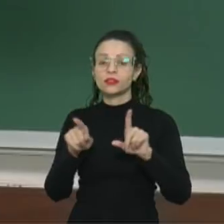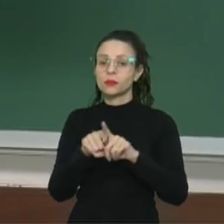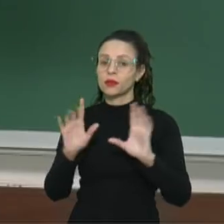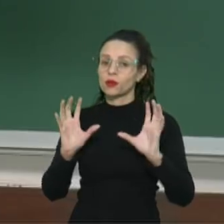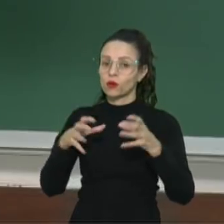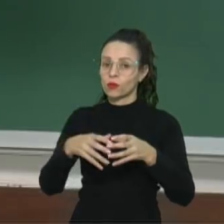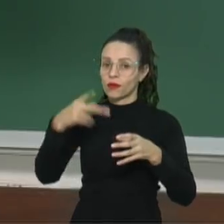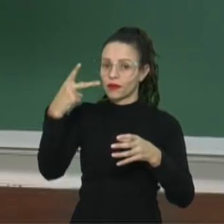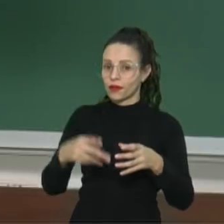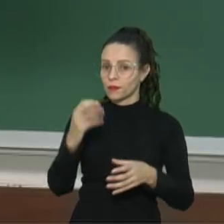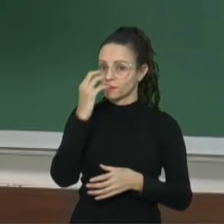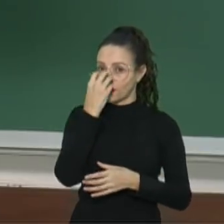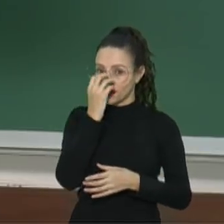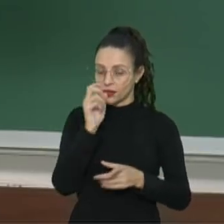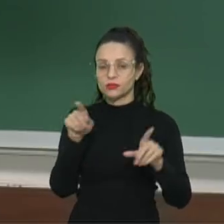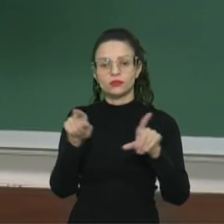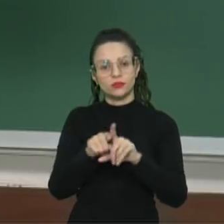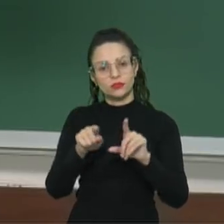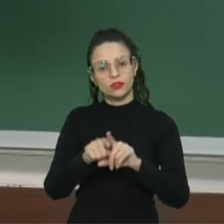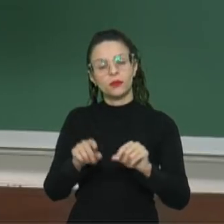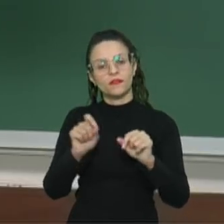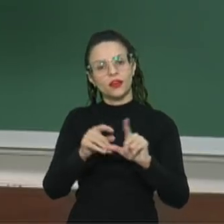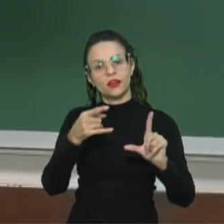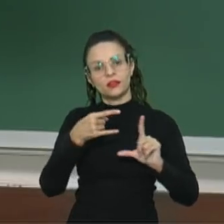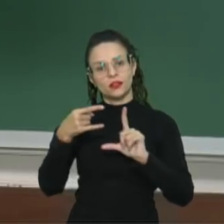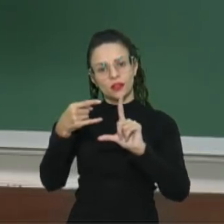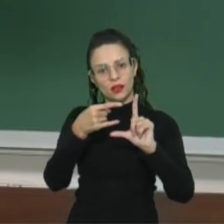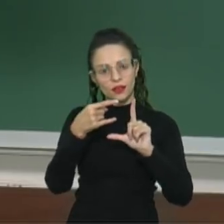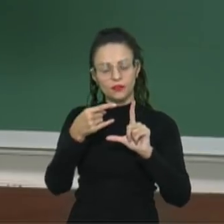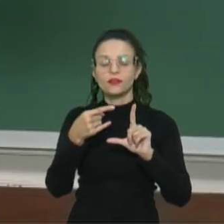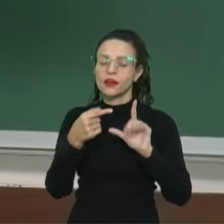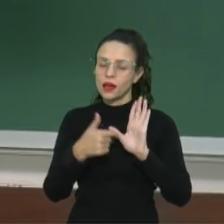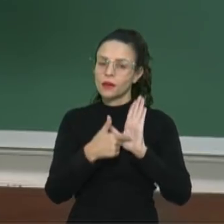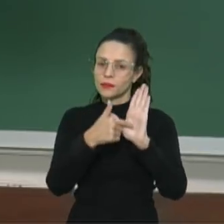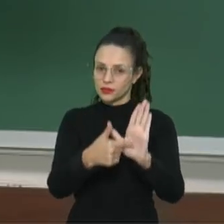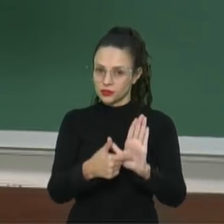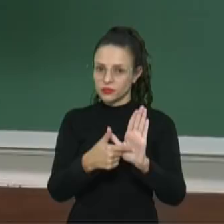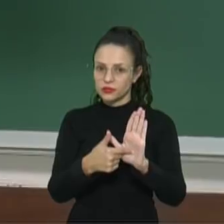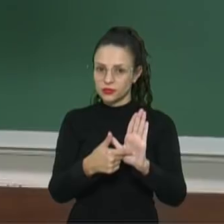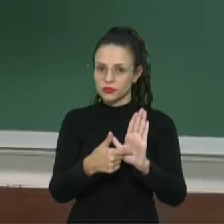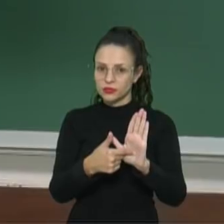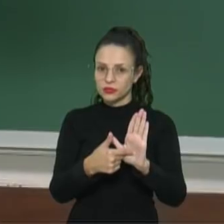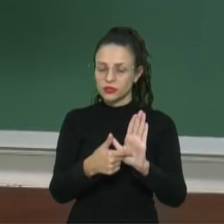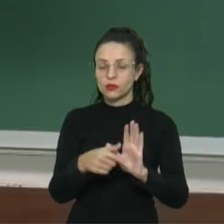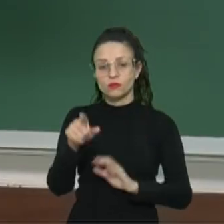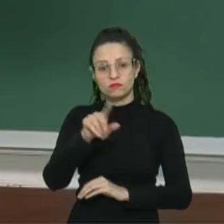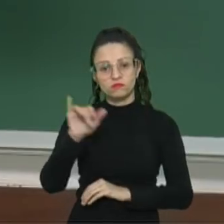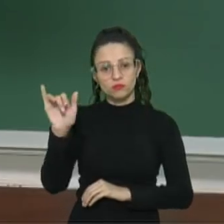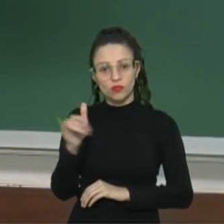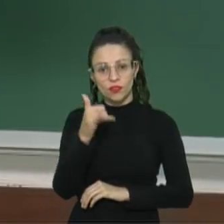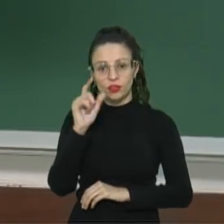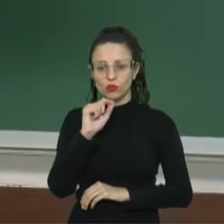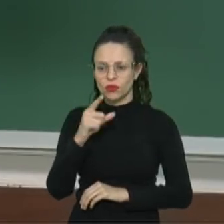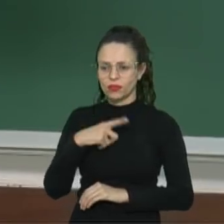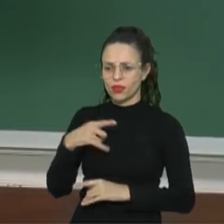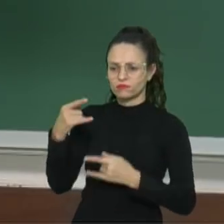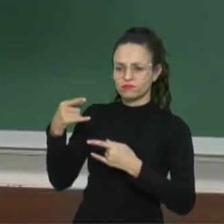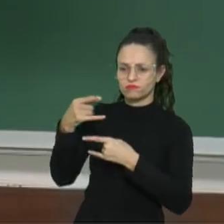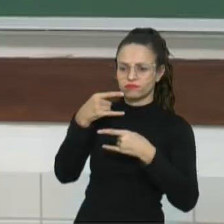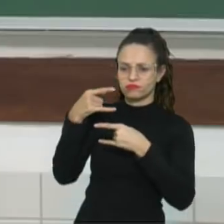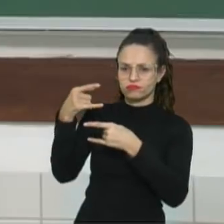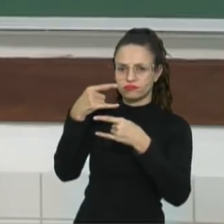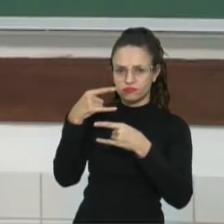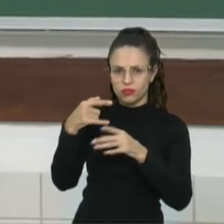de Curitiba, também está promovendo lives e apresentações, né? Então, nesse período de pandemia, então tem muita arte aí para a gente